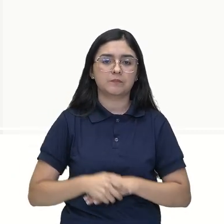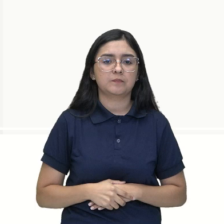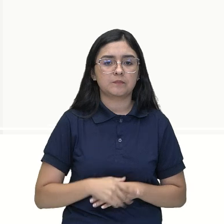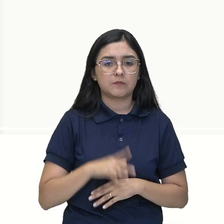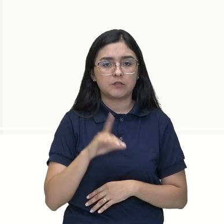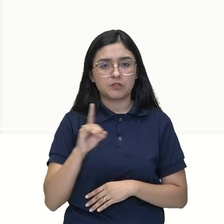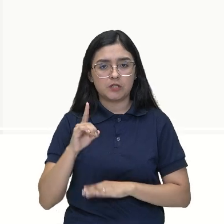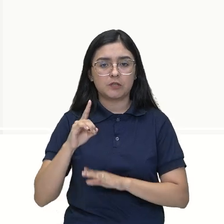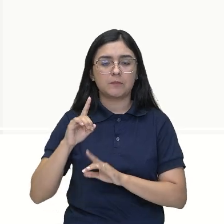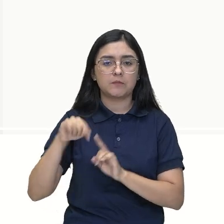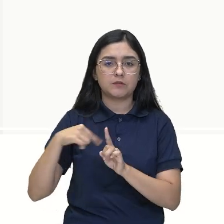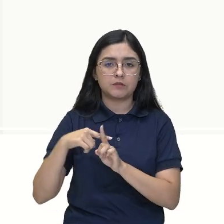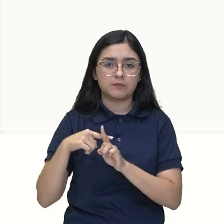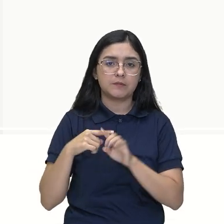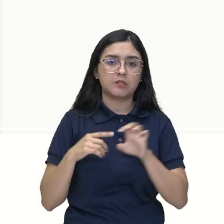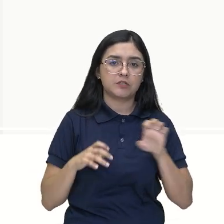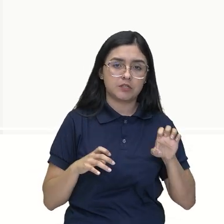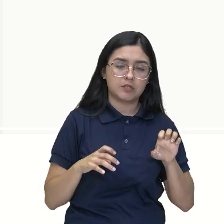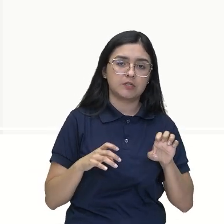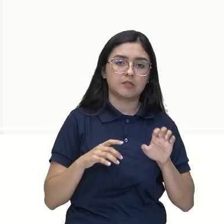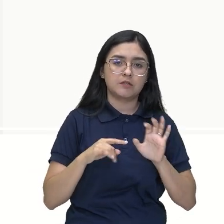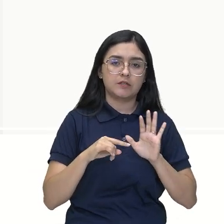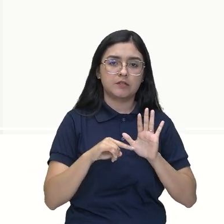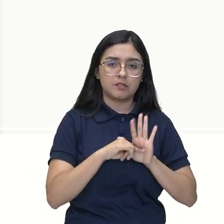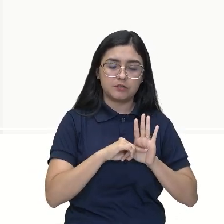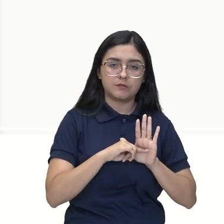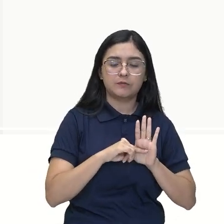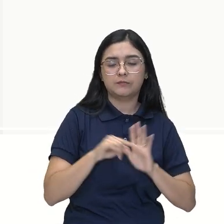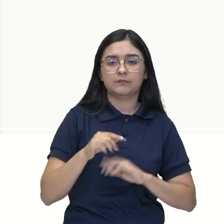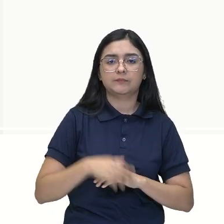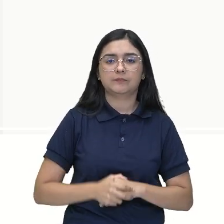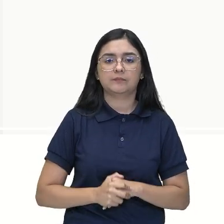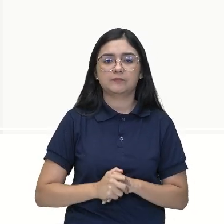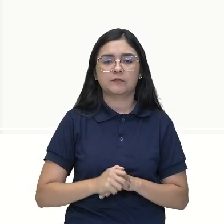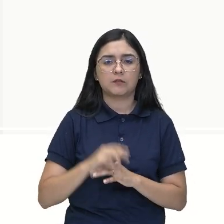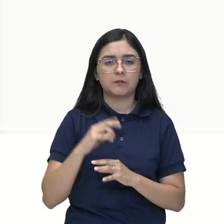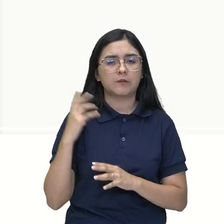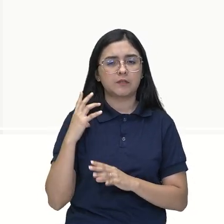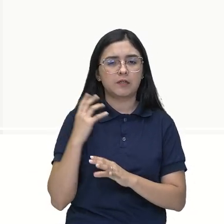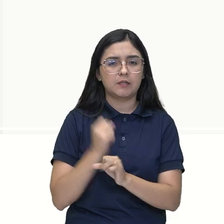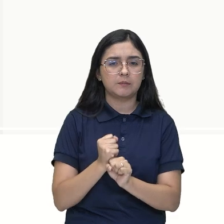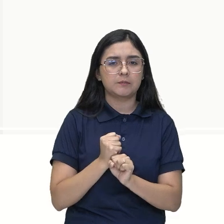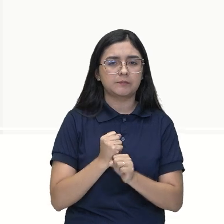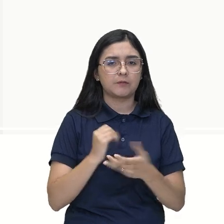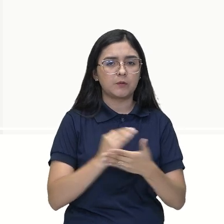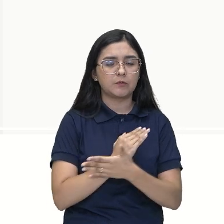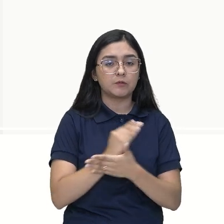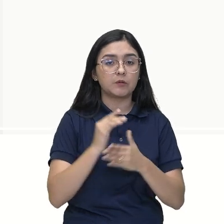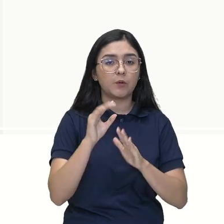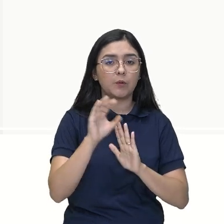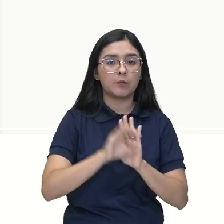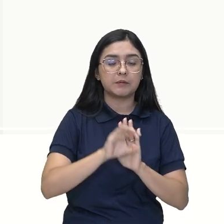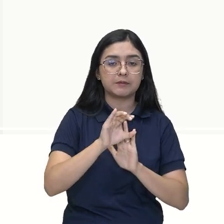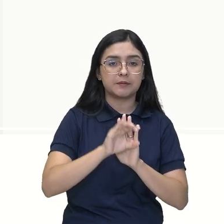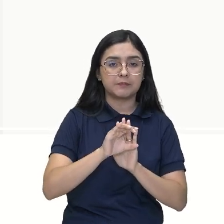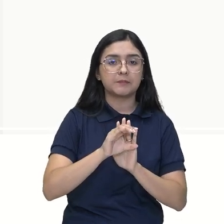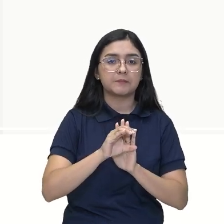direita é positivo, para a esquerda é negativo, tá? Só relembrando aí alguns conceitos